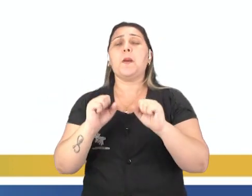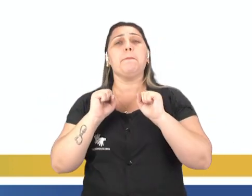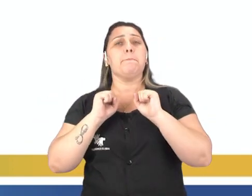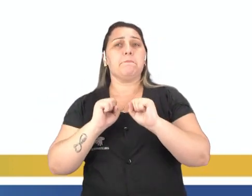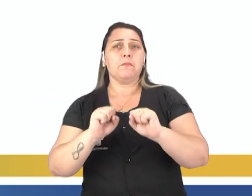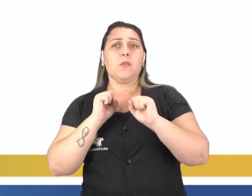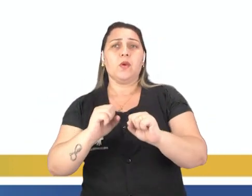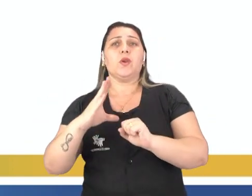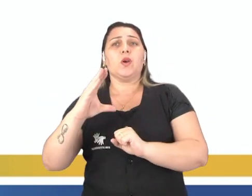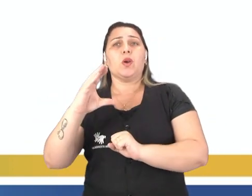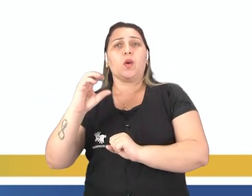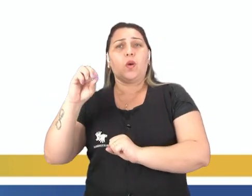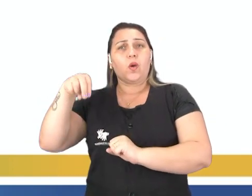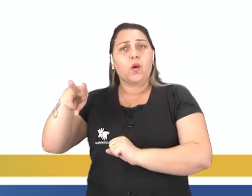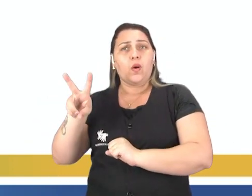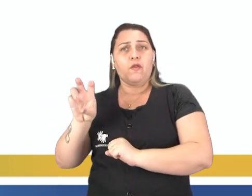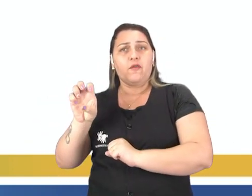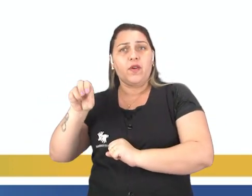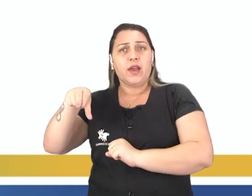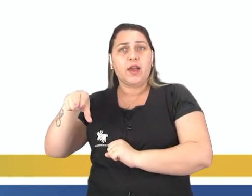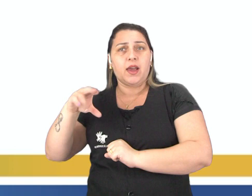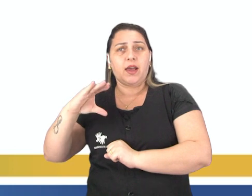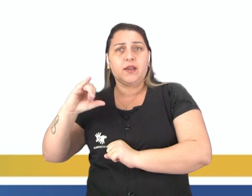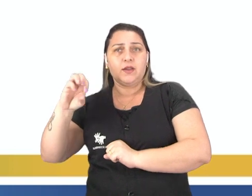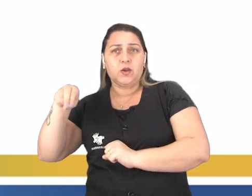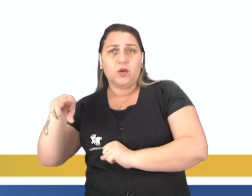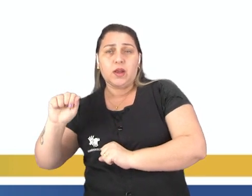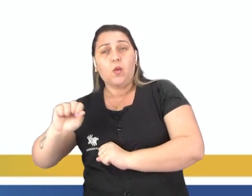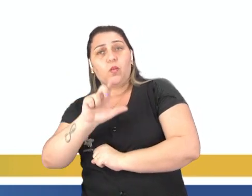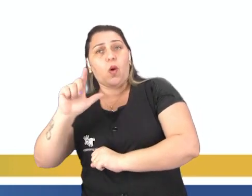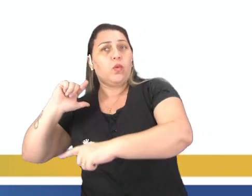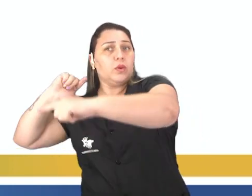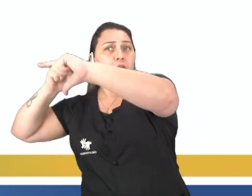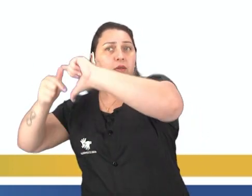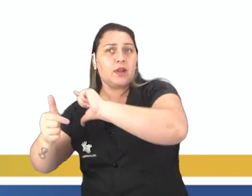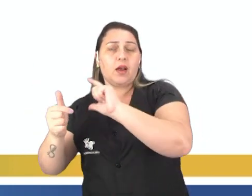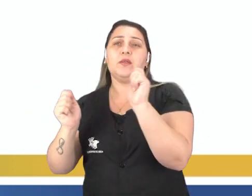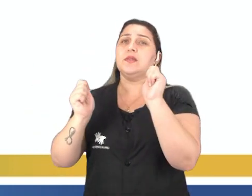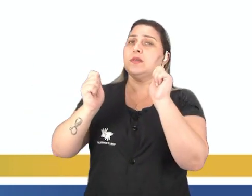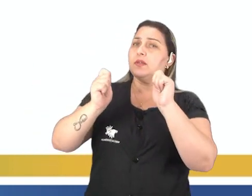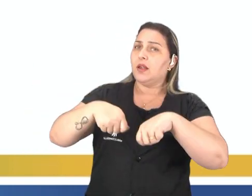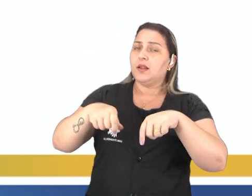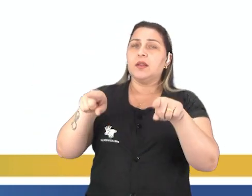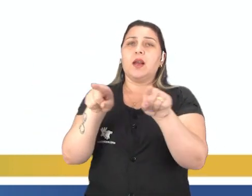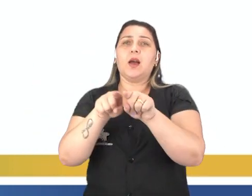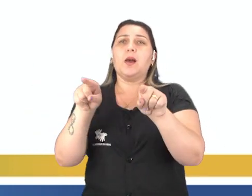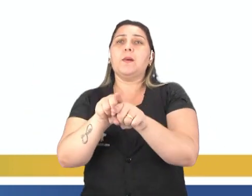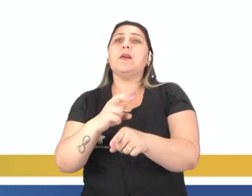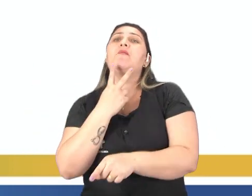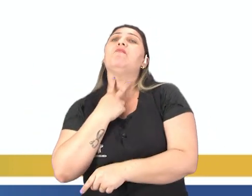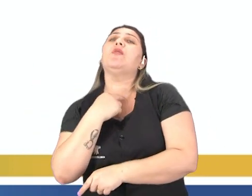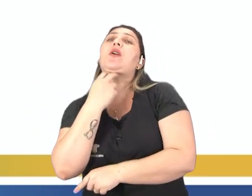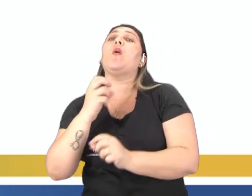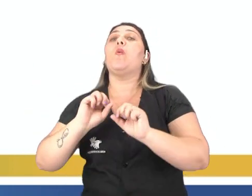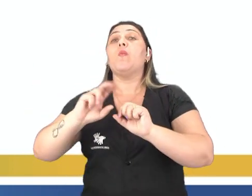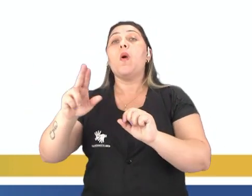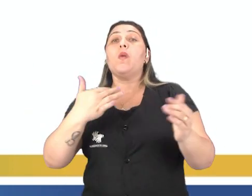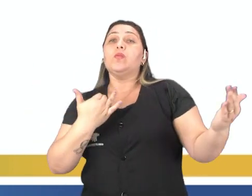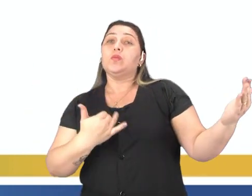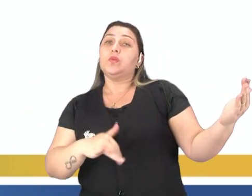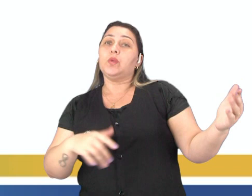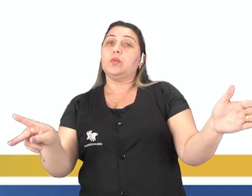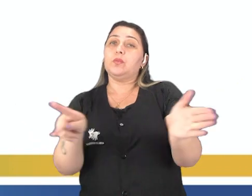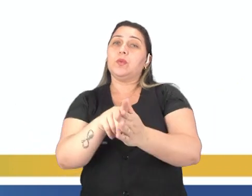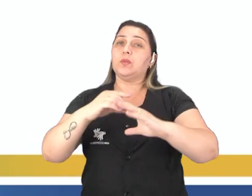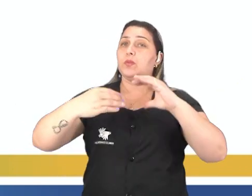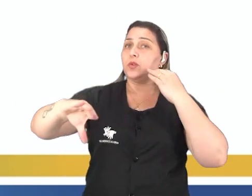de convencional ou tradicional. Serve para a execução tanto vocal como instrumental de